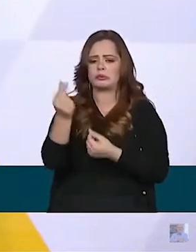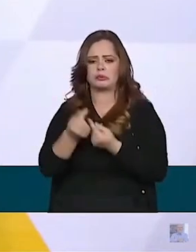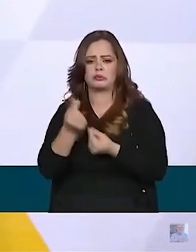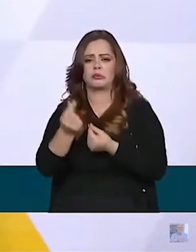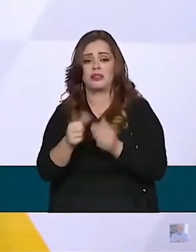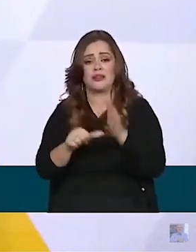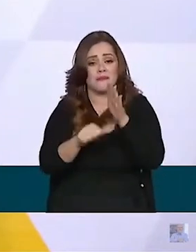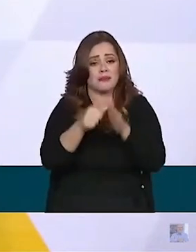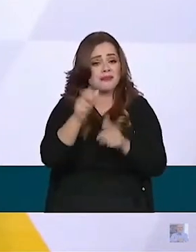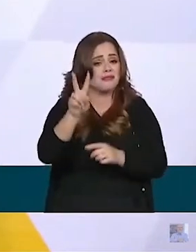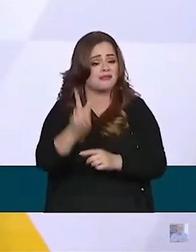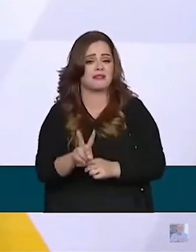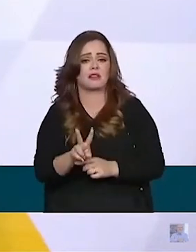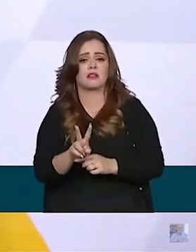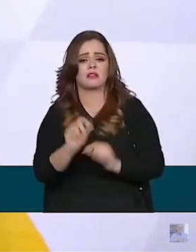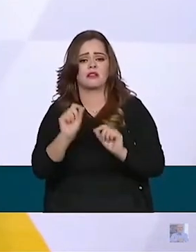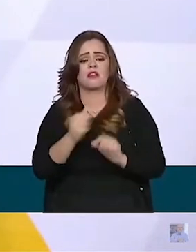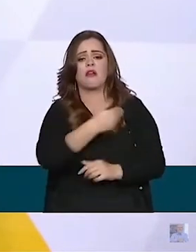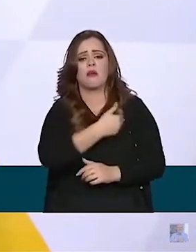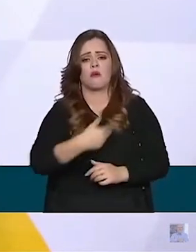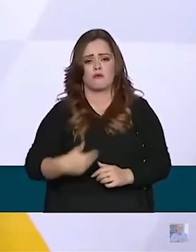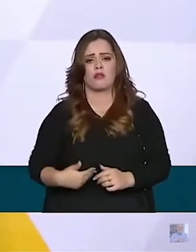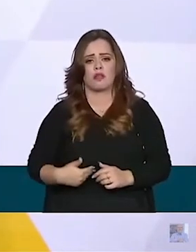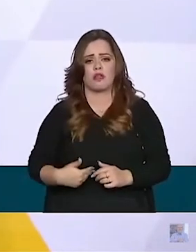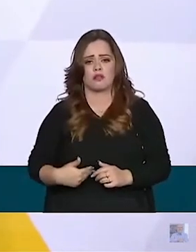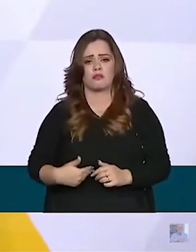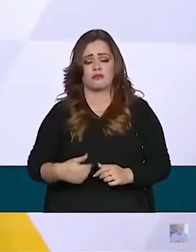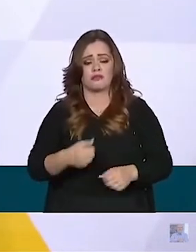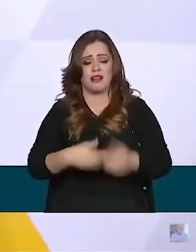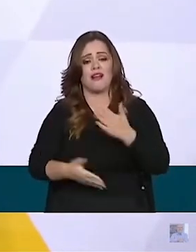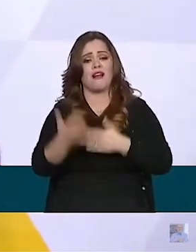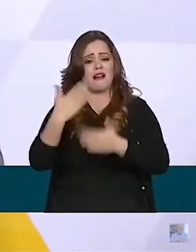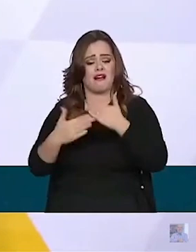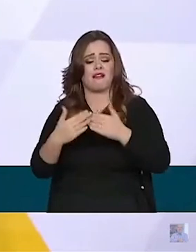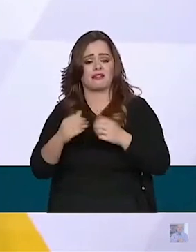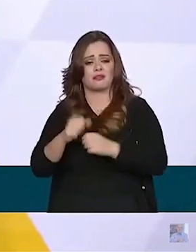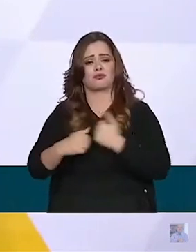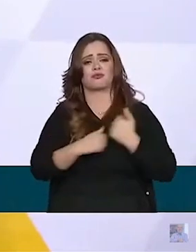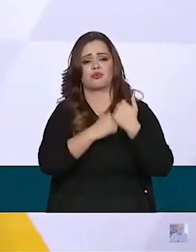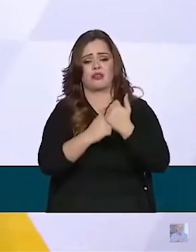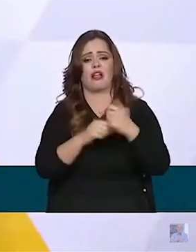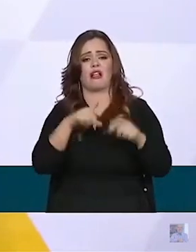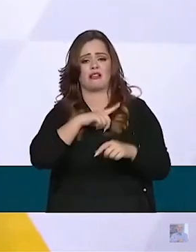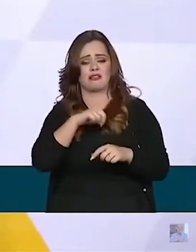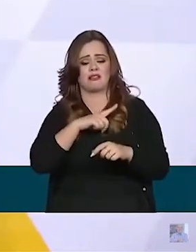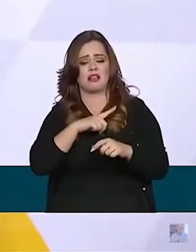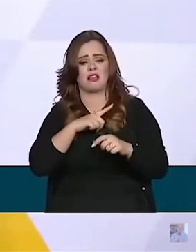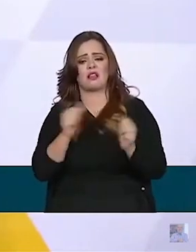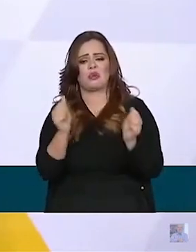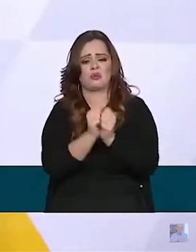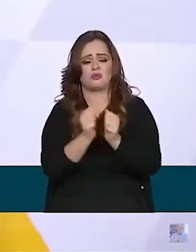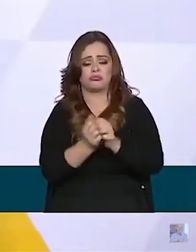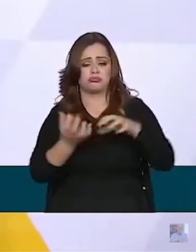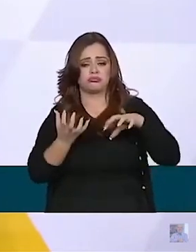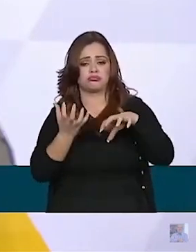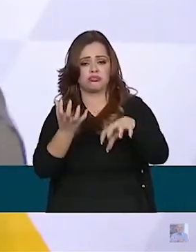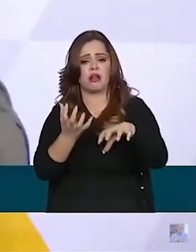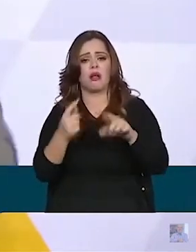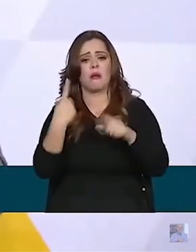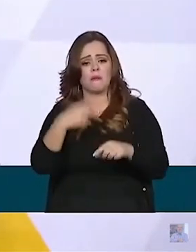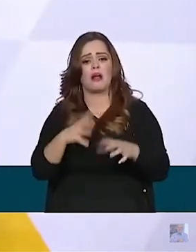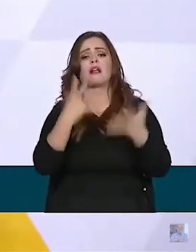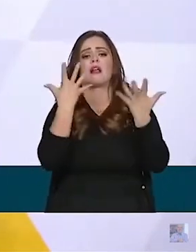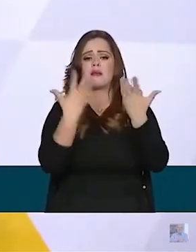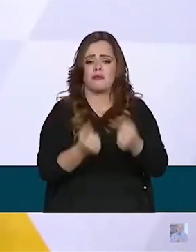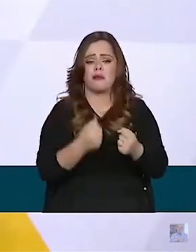a primeira vez que um governo, antes de tomar posse, teve que lidar com o Congresso Nacional para